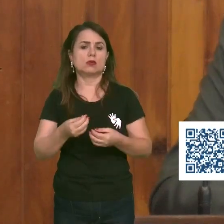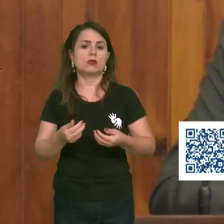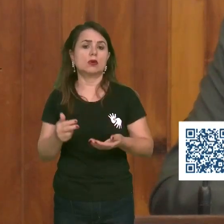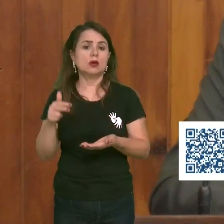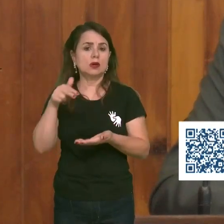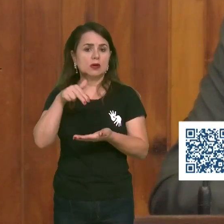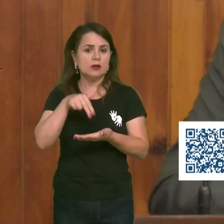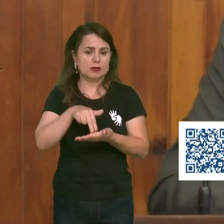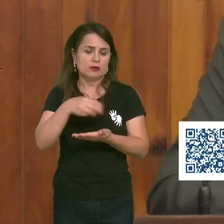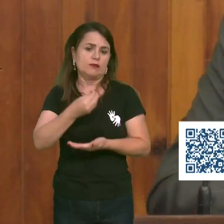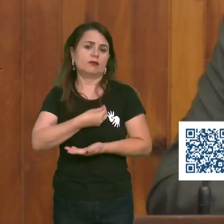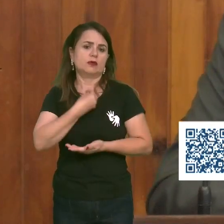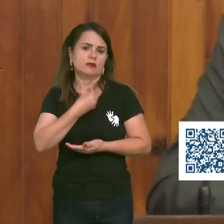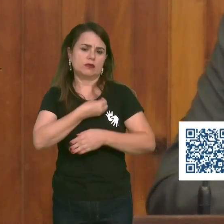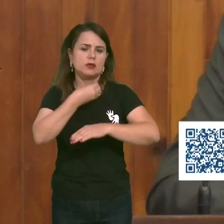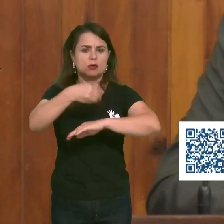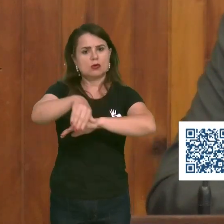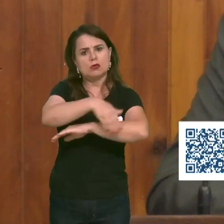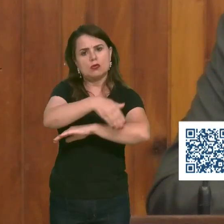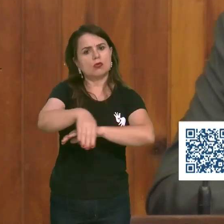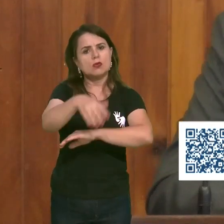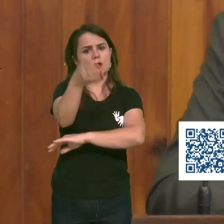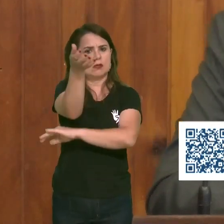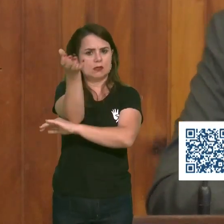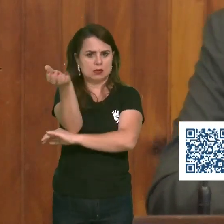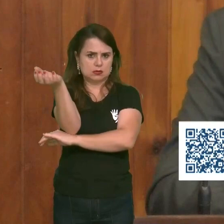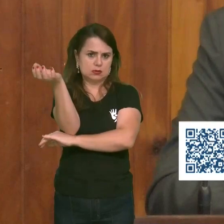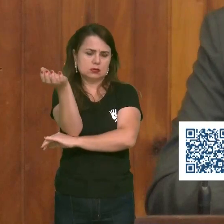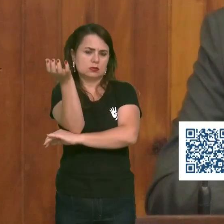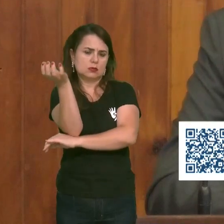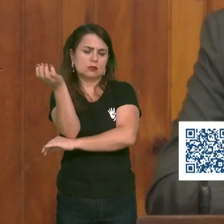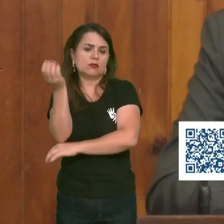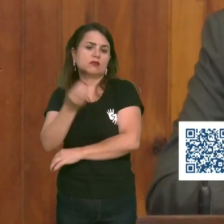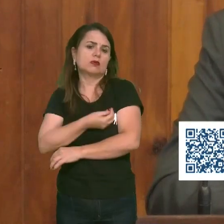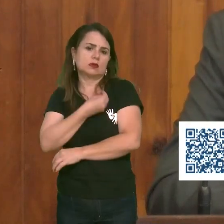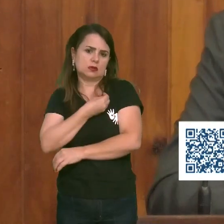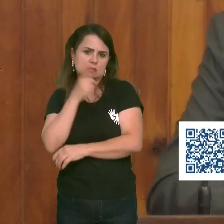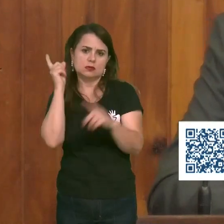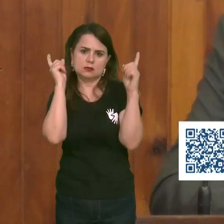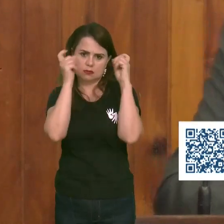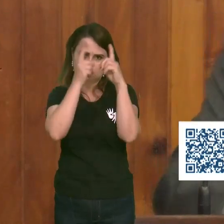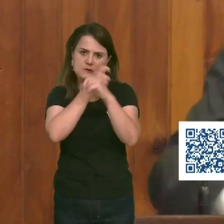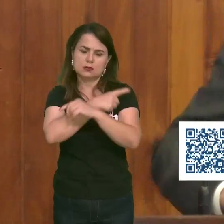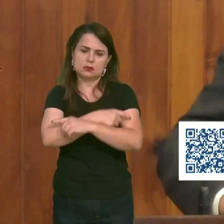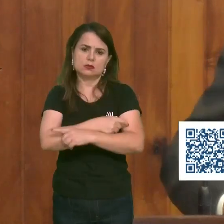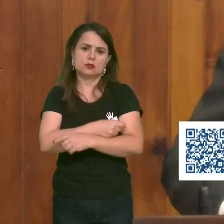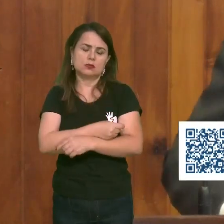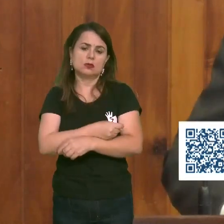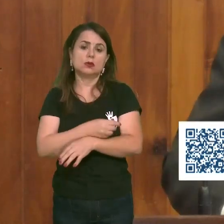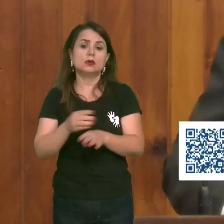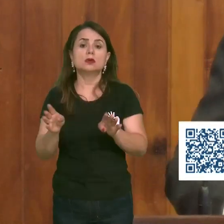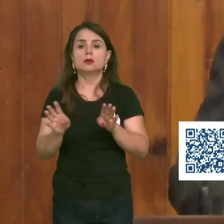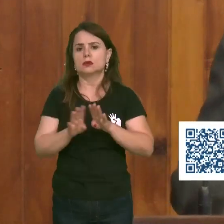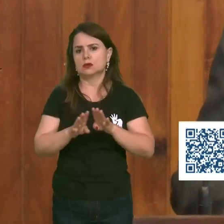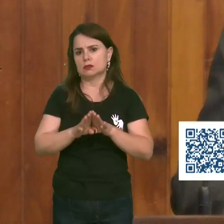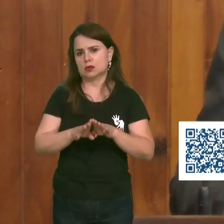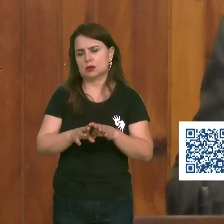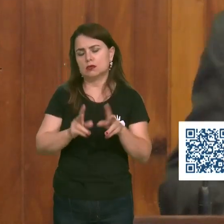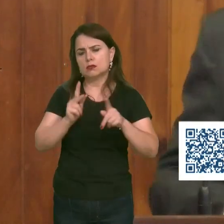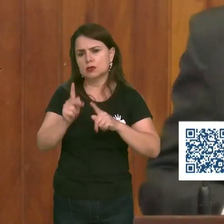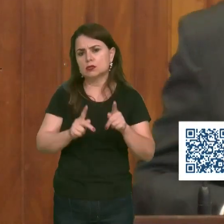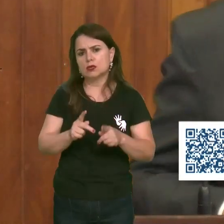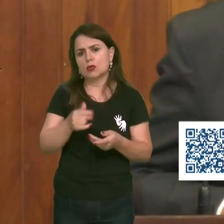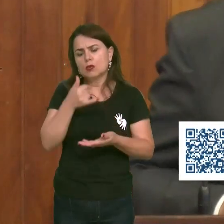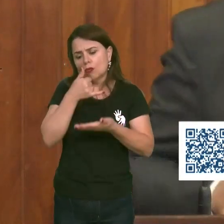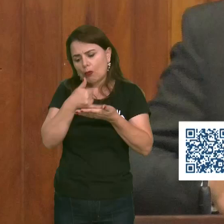com dificuldades na vida também muitos usuários